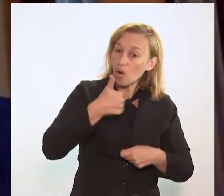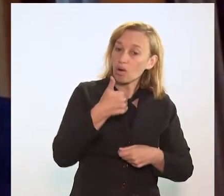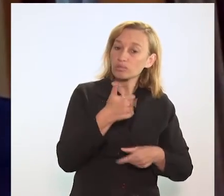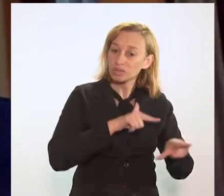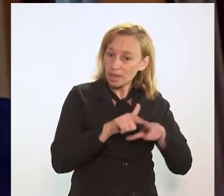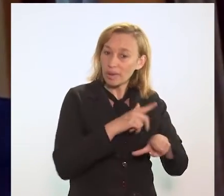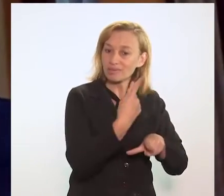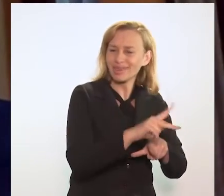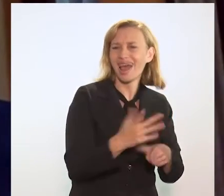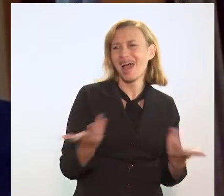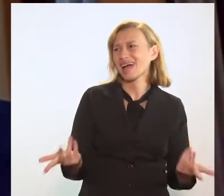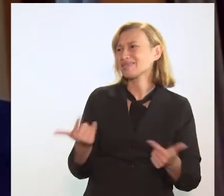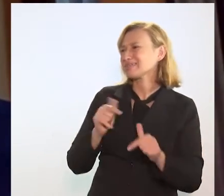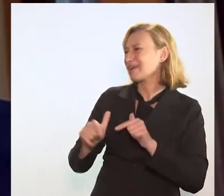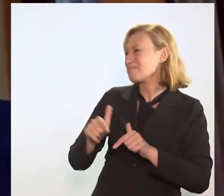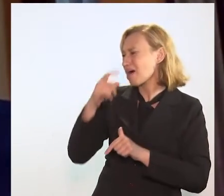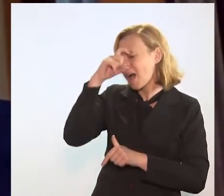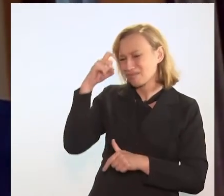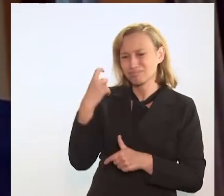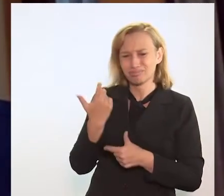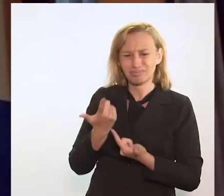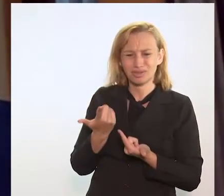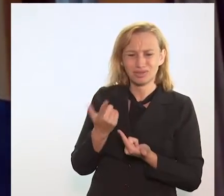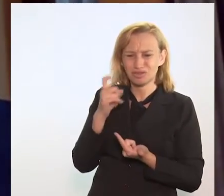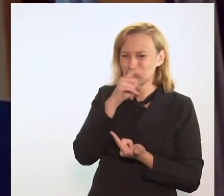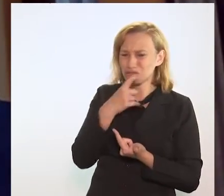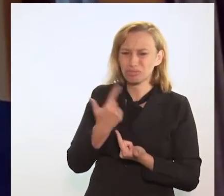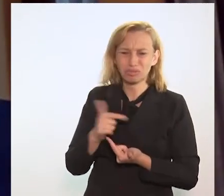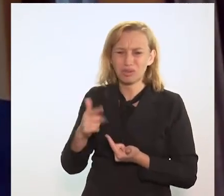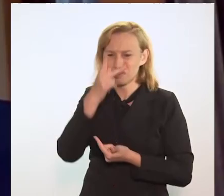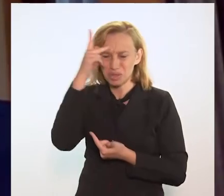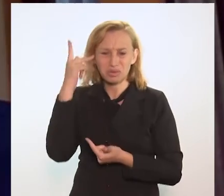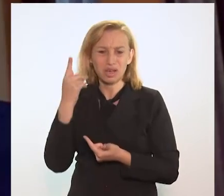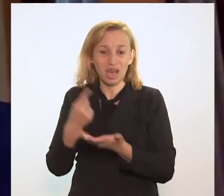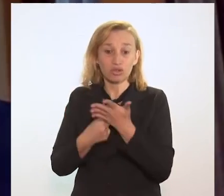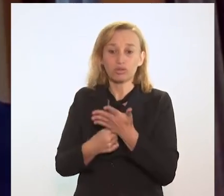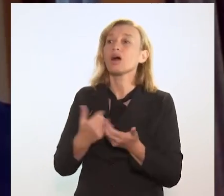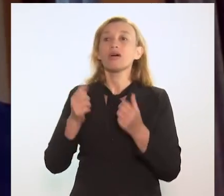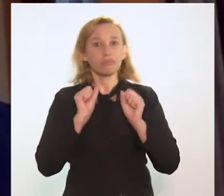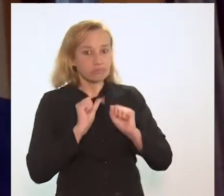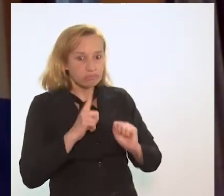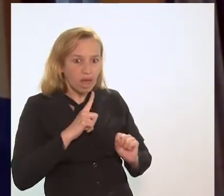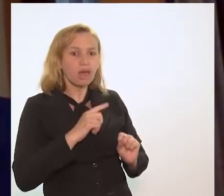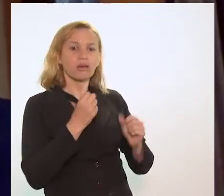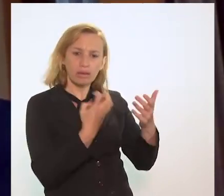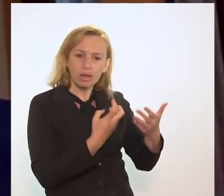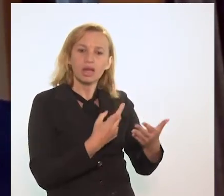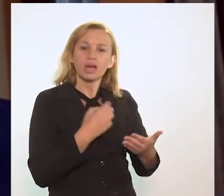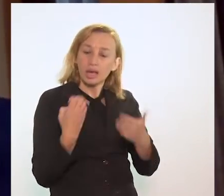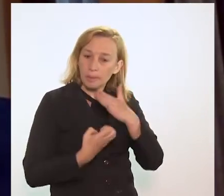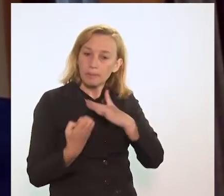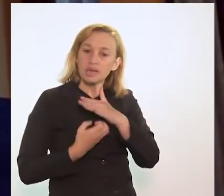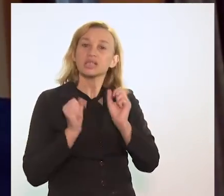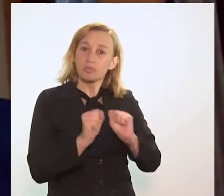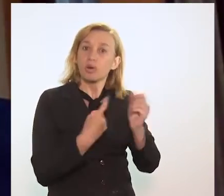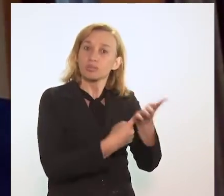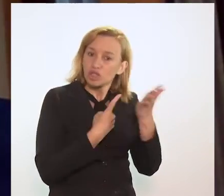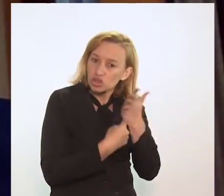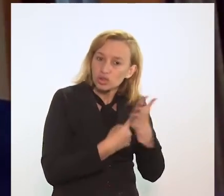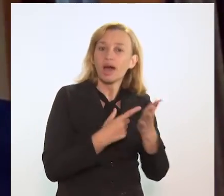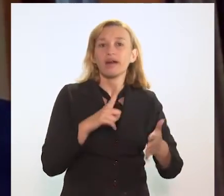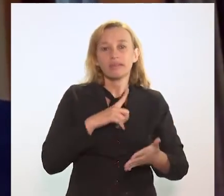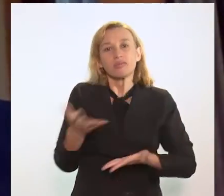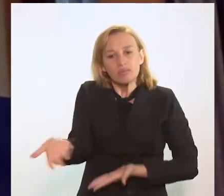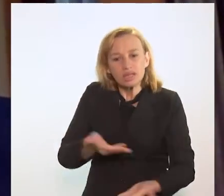para o negócio dele. Né? Ele acha que, putz, é um negócio que vai dar trabalho, eu não sei, não tem ninguém que me ajude. Não, tem empresas que podem ajudar nesse